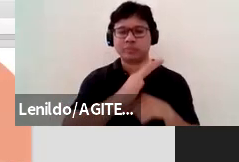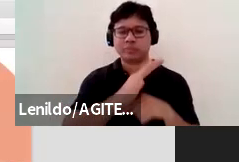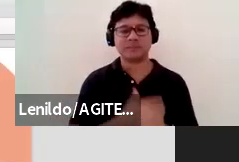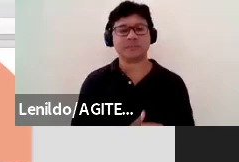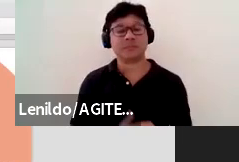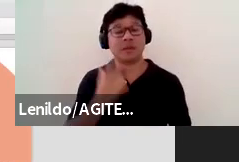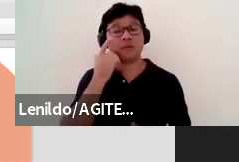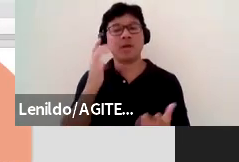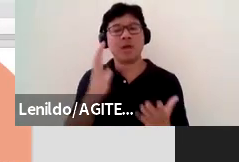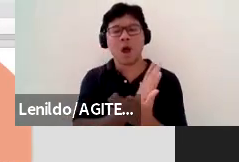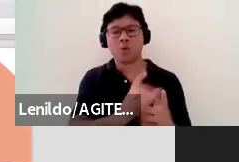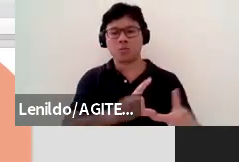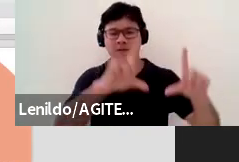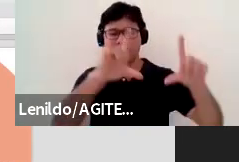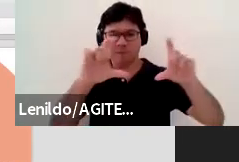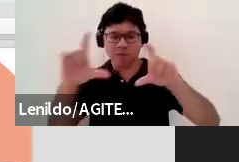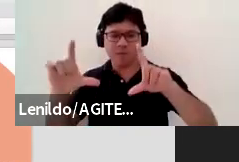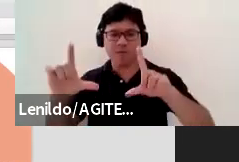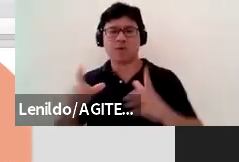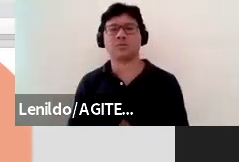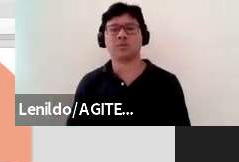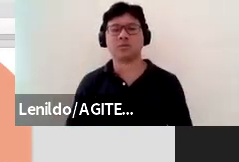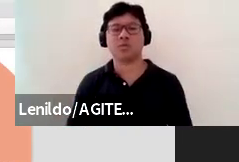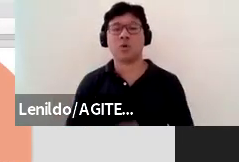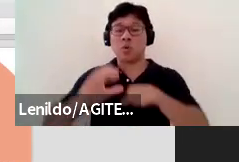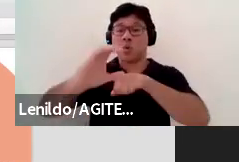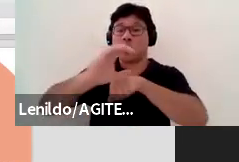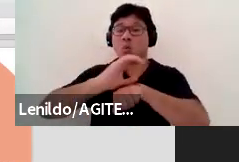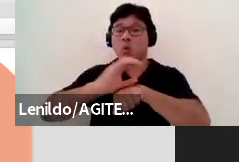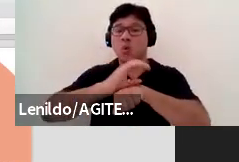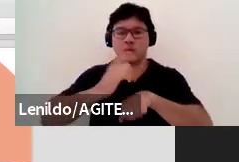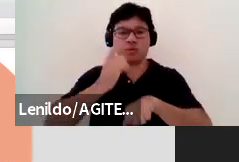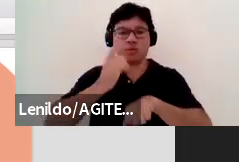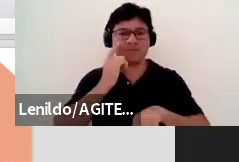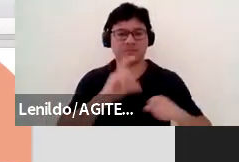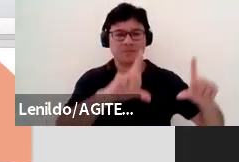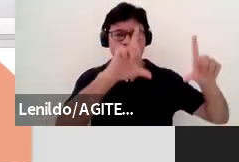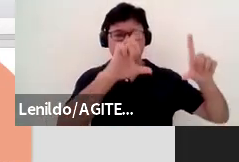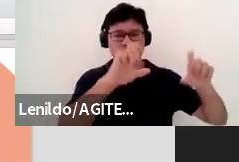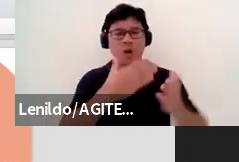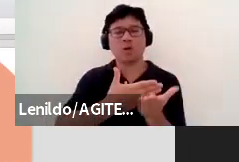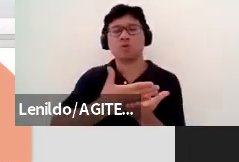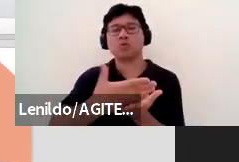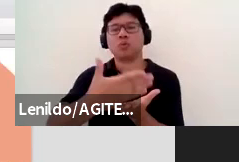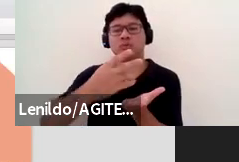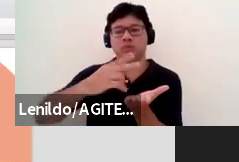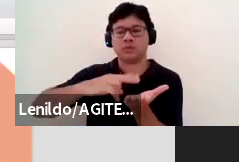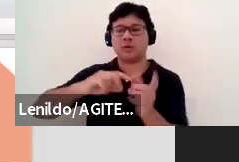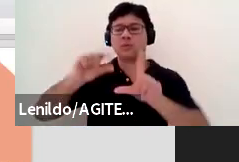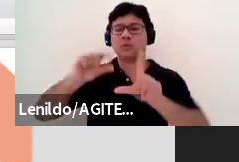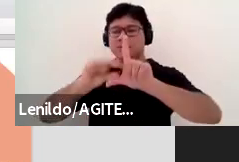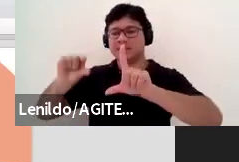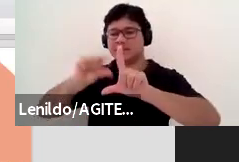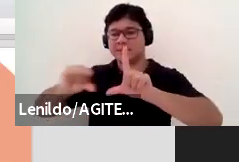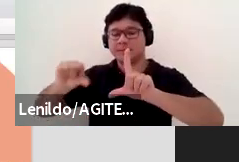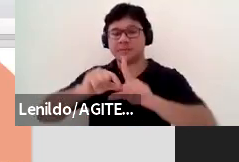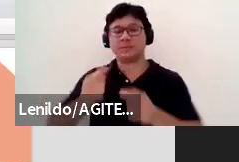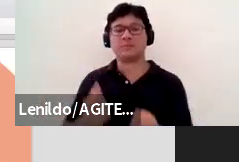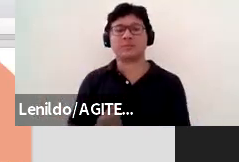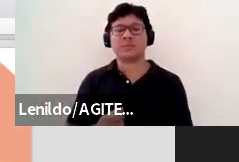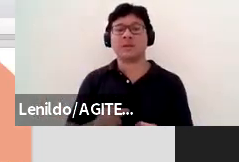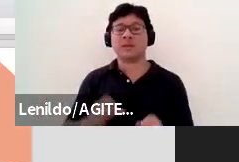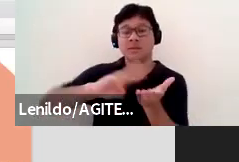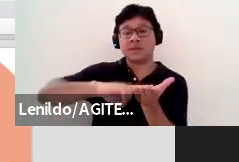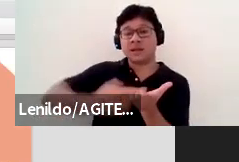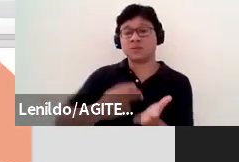fotinhos do evento do curso de introdução à legendagem. Aqui a gente teve tradução para o francês